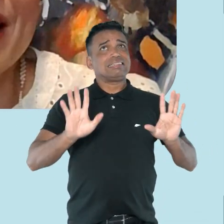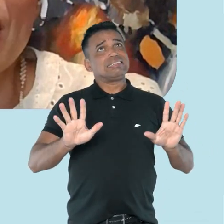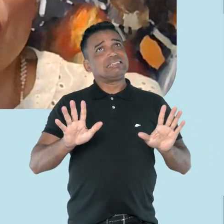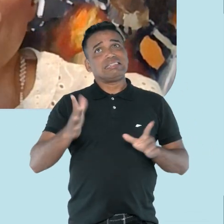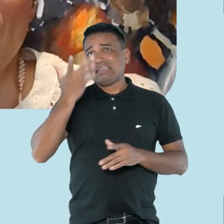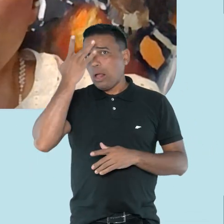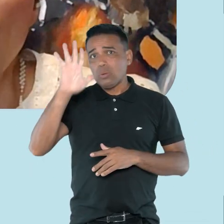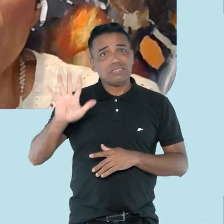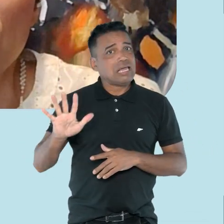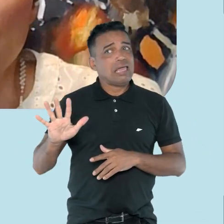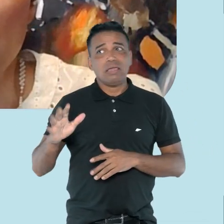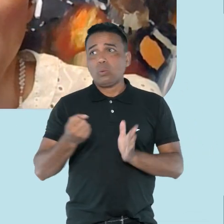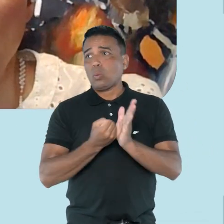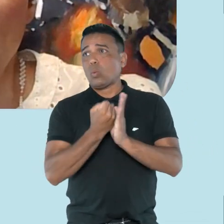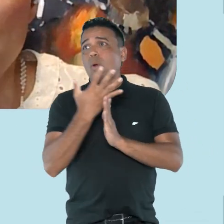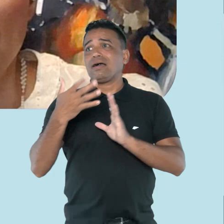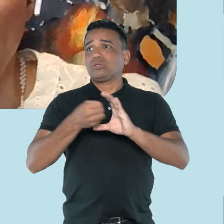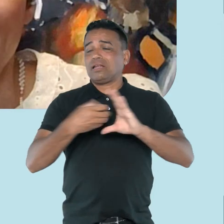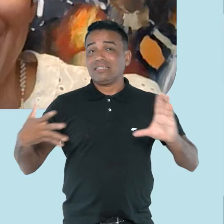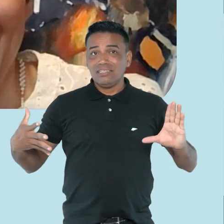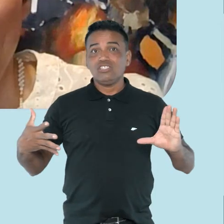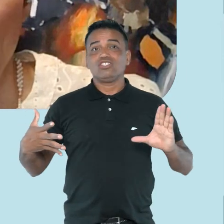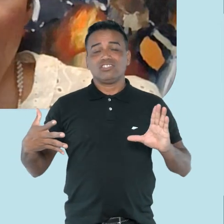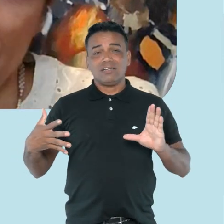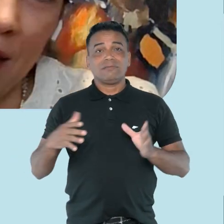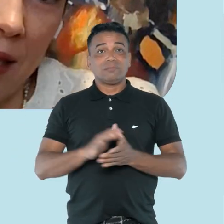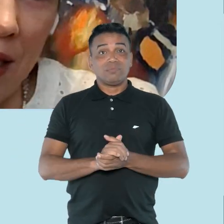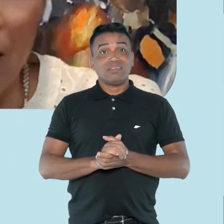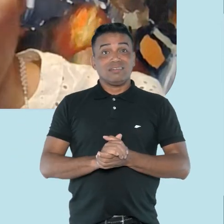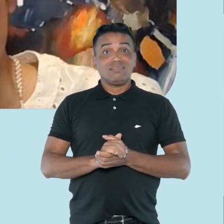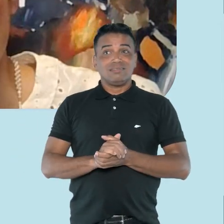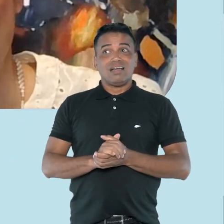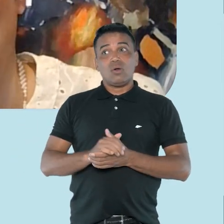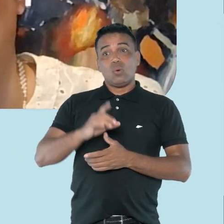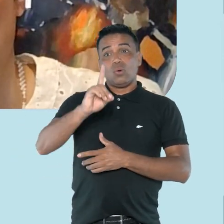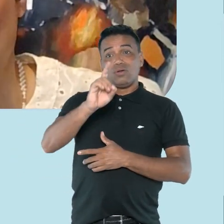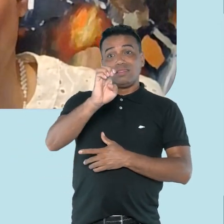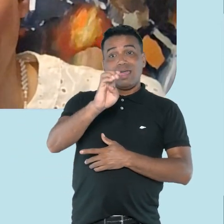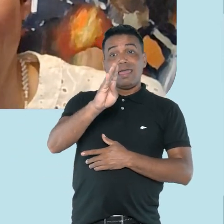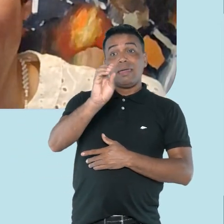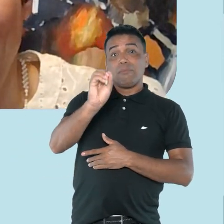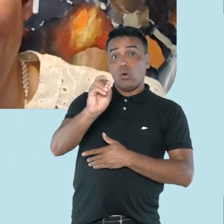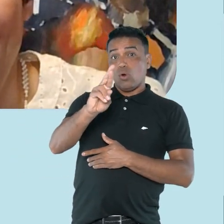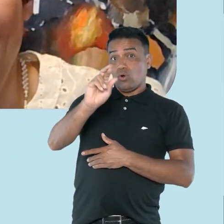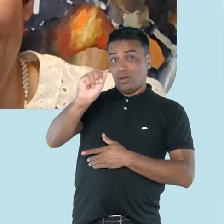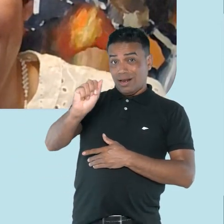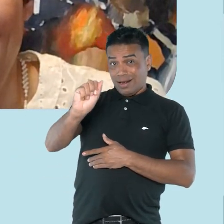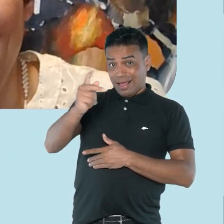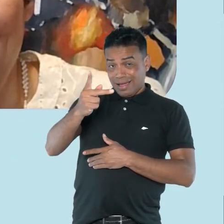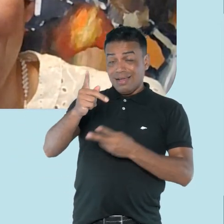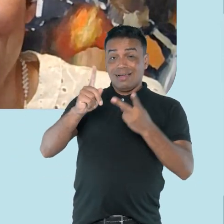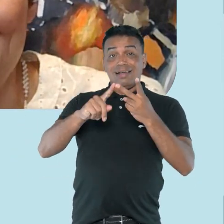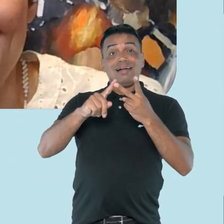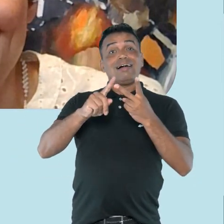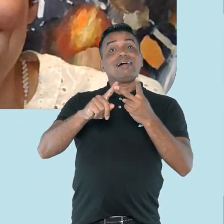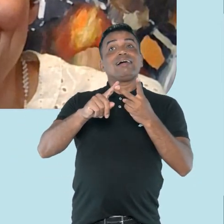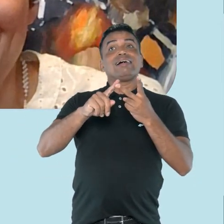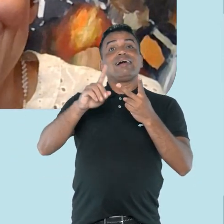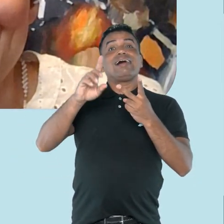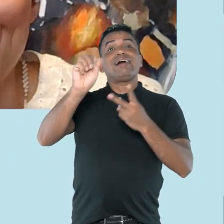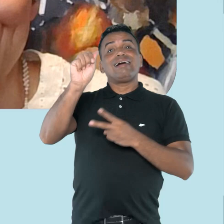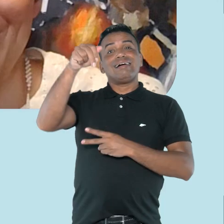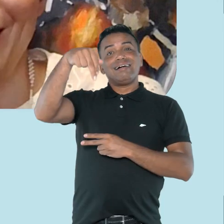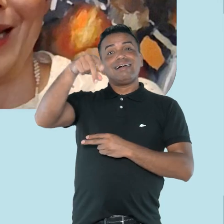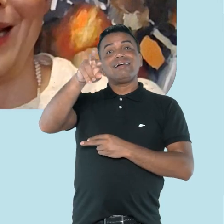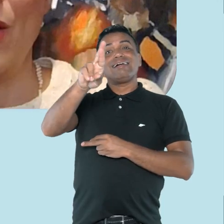não saberia dizer quanto de mim. Eu acho que tem da Débora na Cecília e na Andréia. Eu acho que